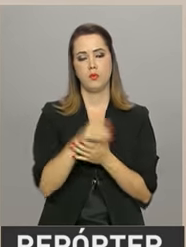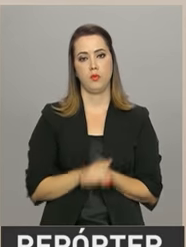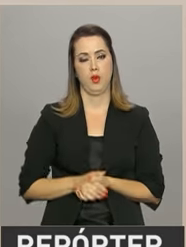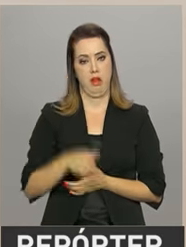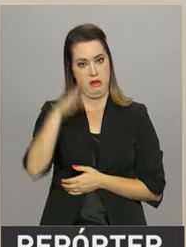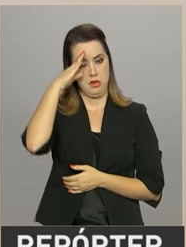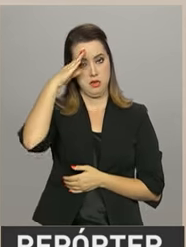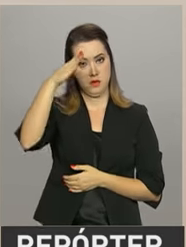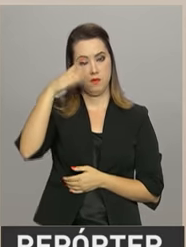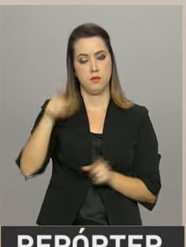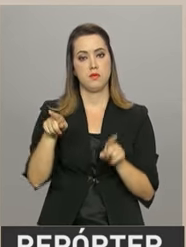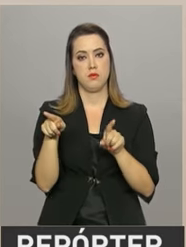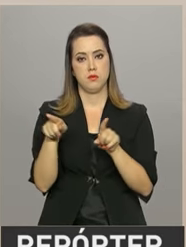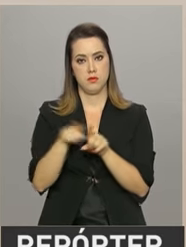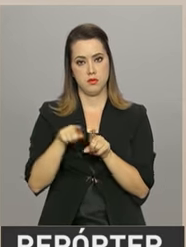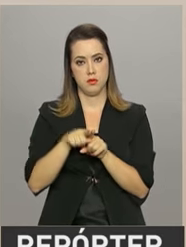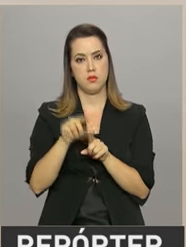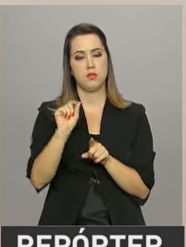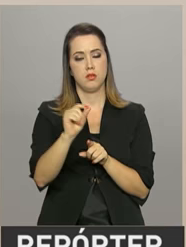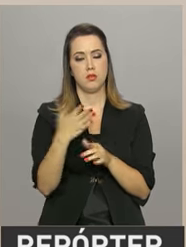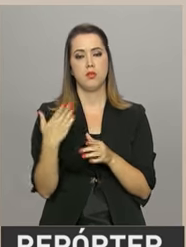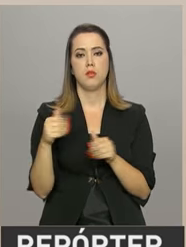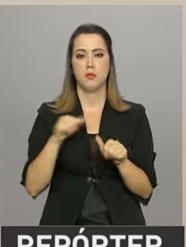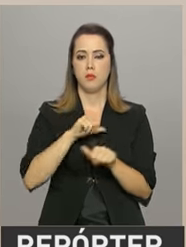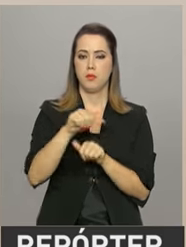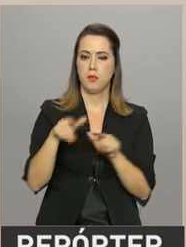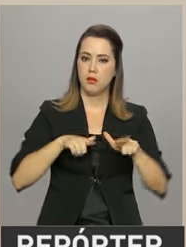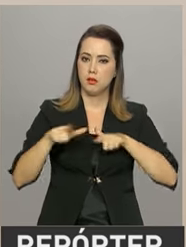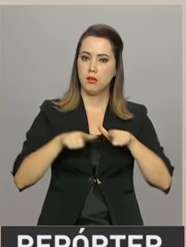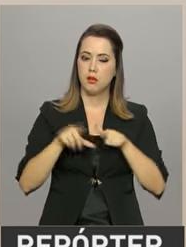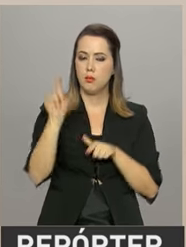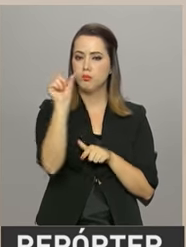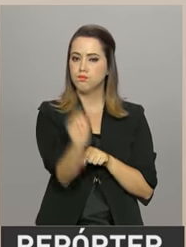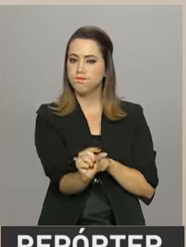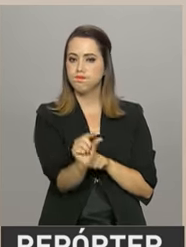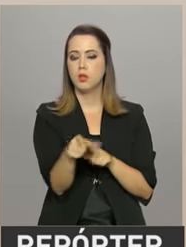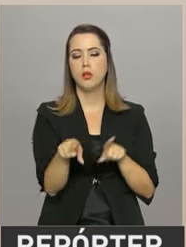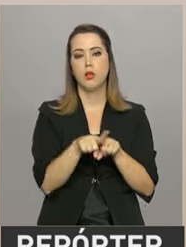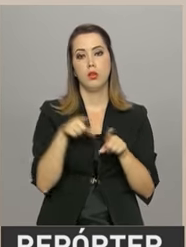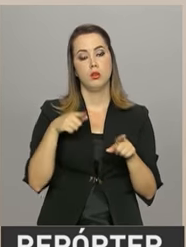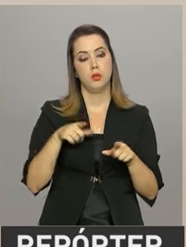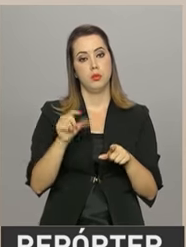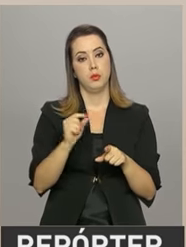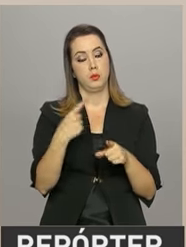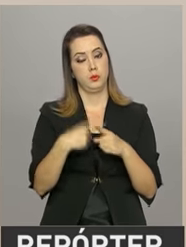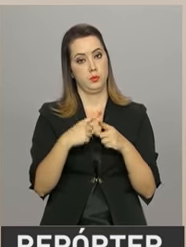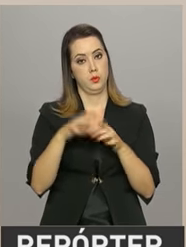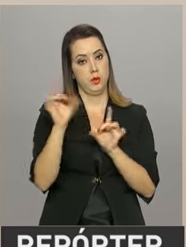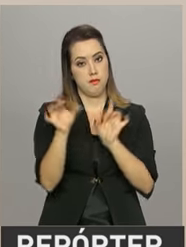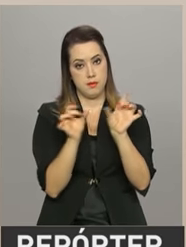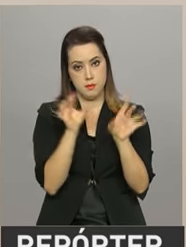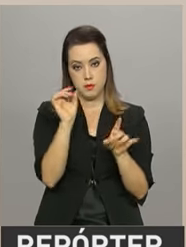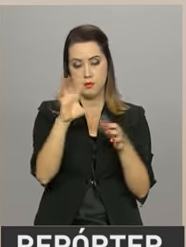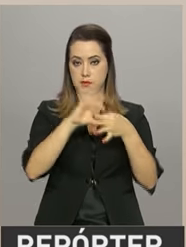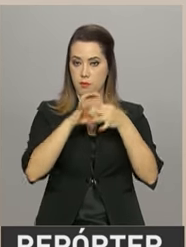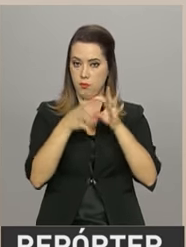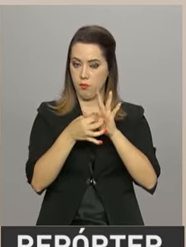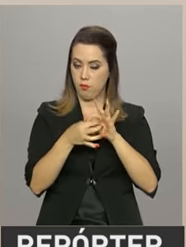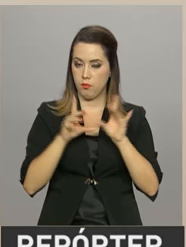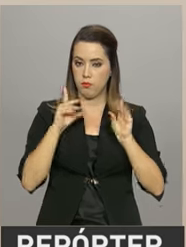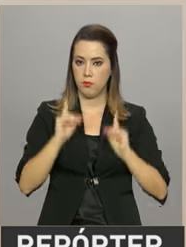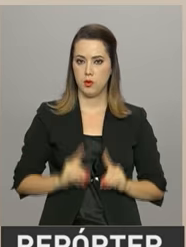participam, porém com atividades mais reduzidas, tendo em vista o tempo, tendo em vista a especificidade do evento. A gente trabalha